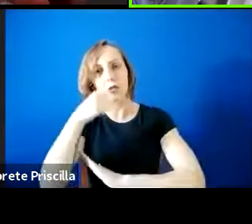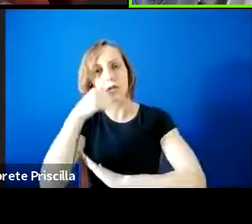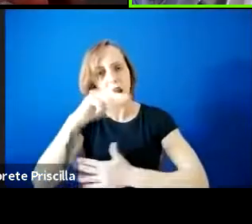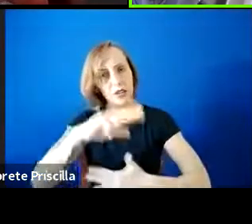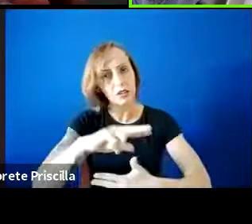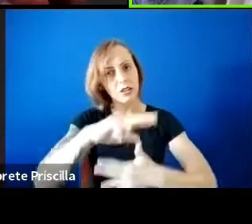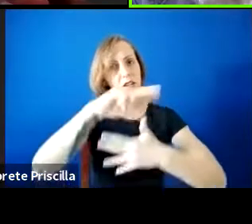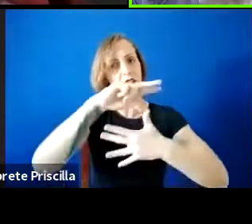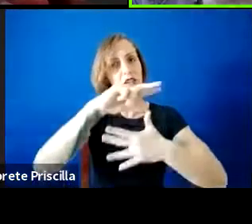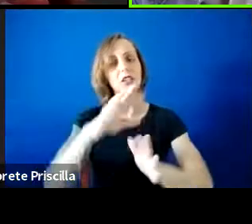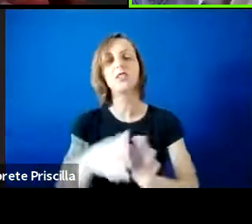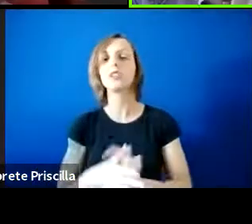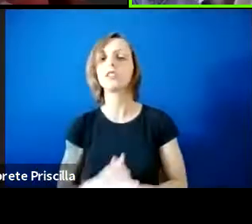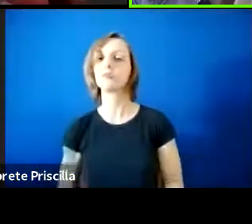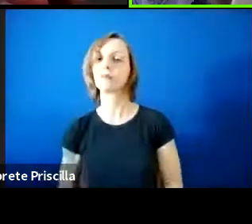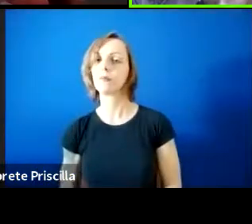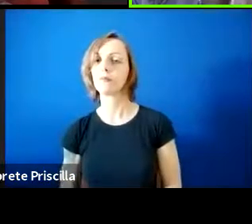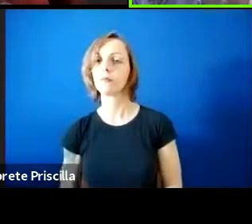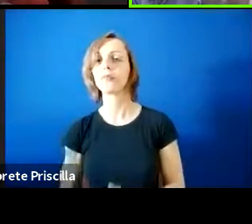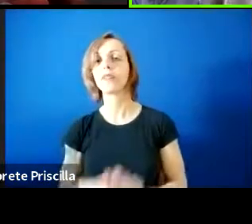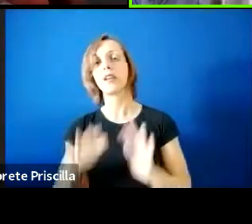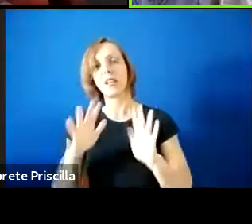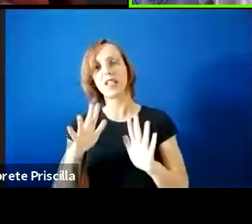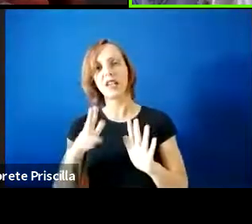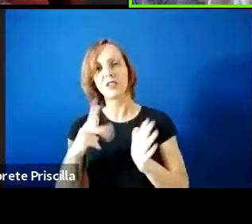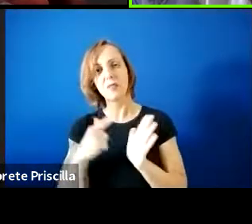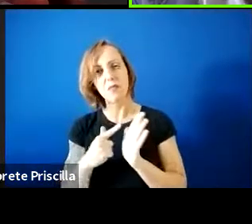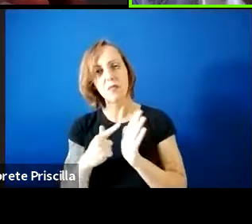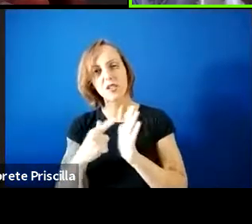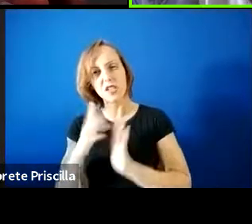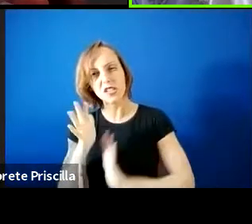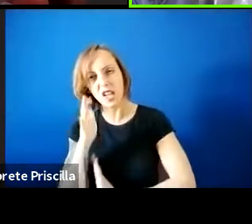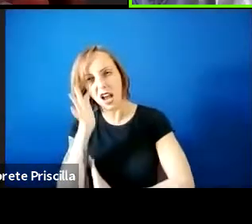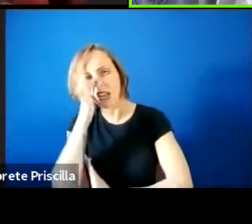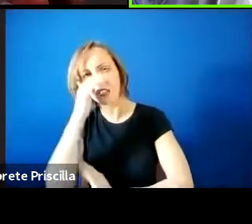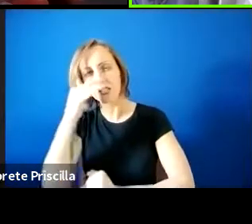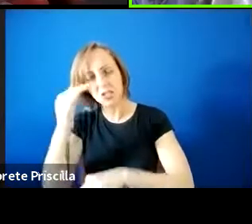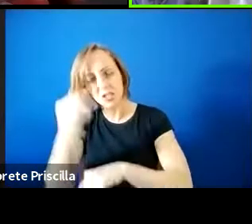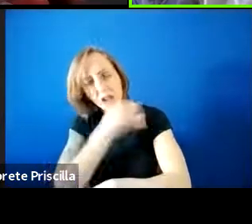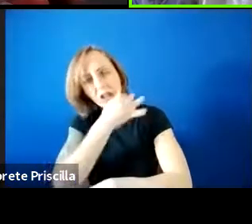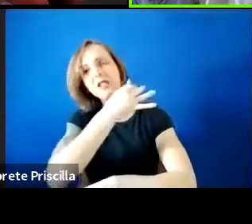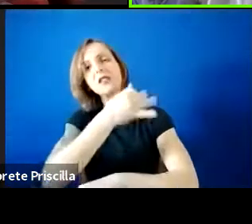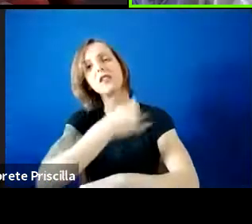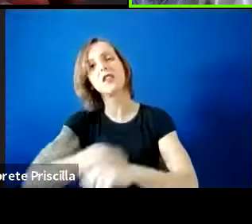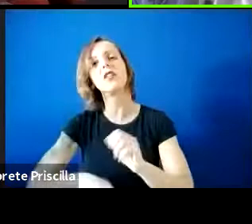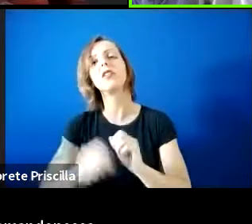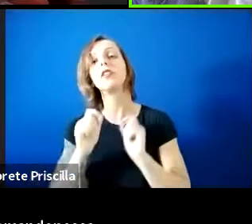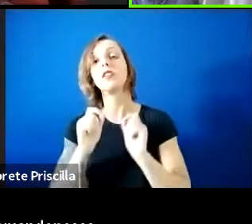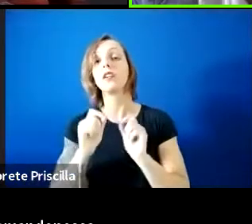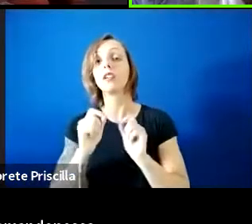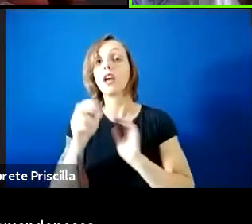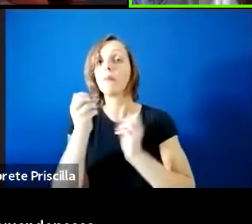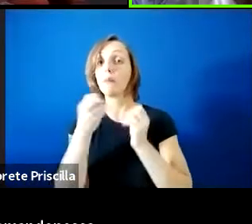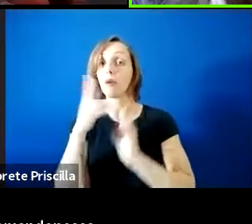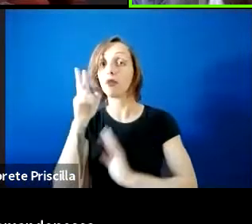então, essa resistência, somando nessa resistência. Lembrar que, em